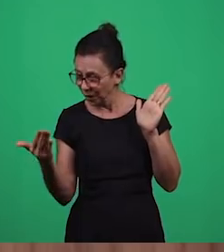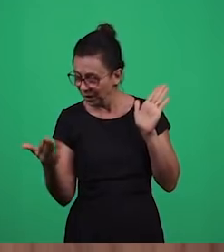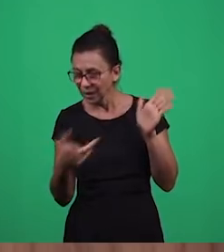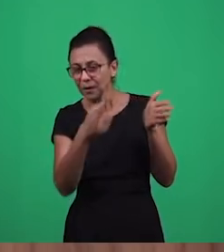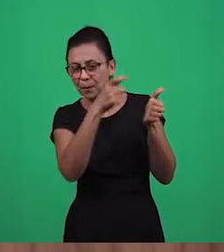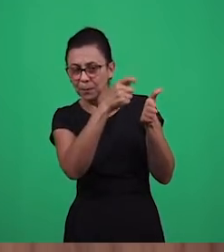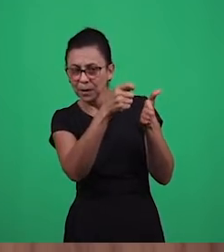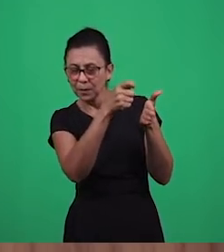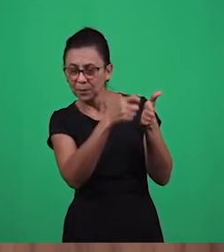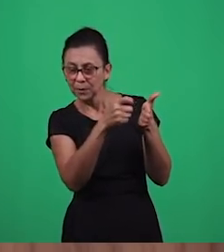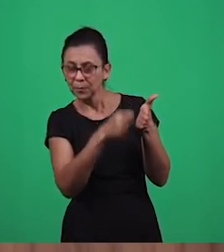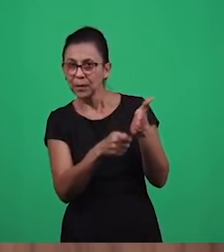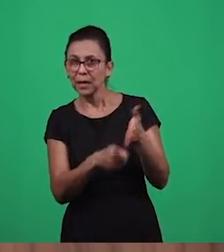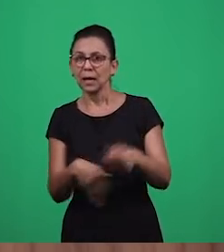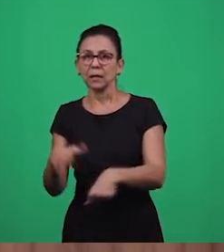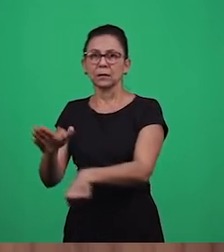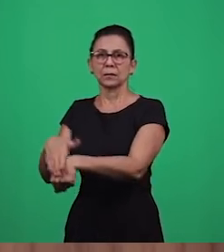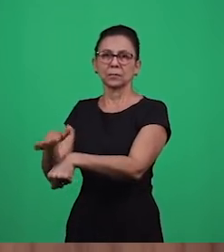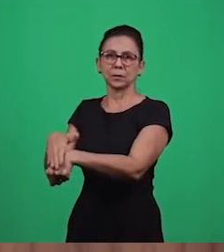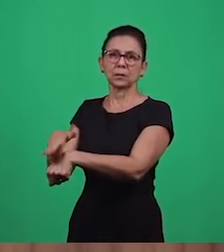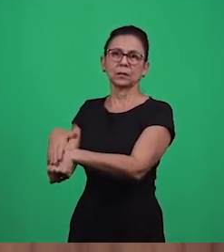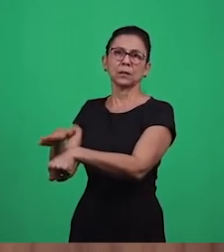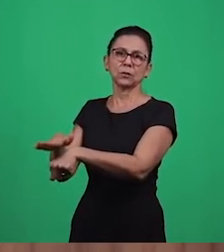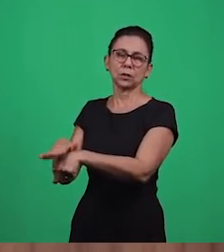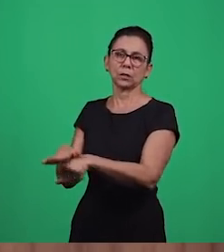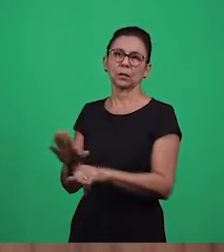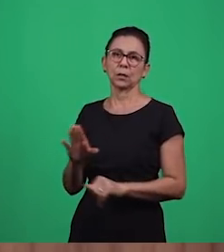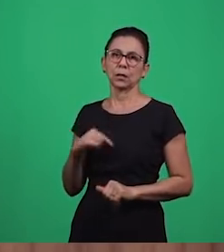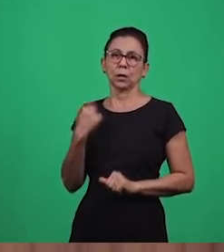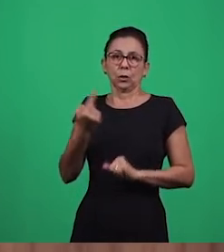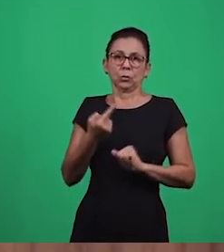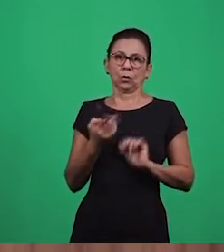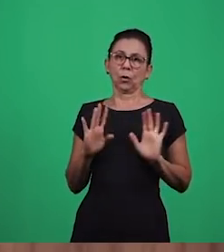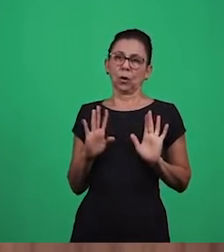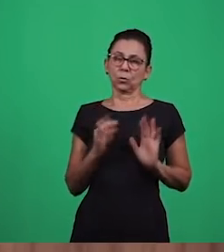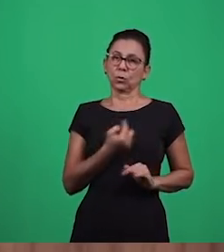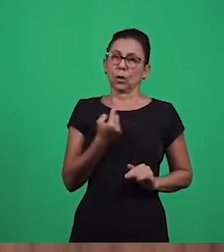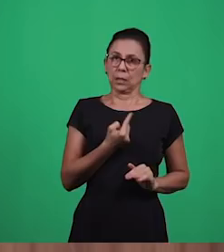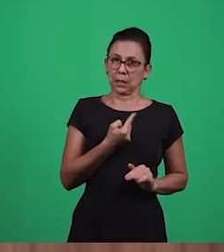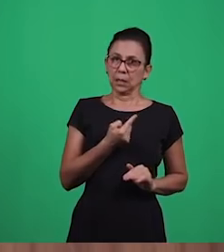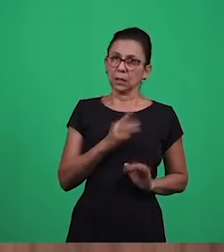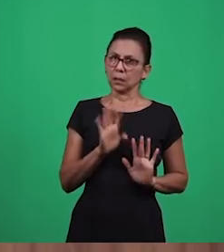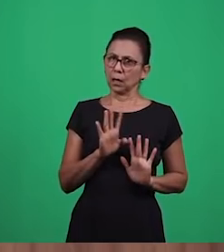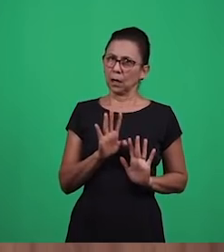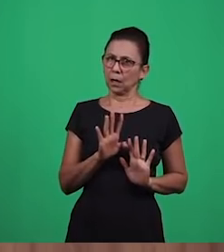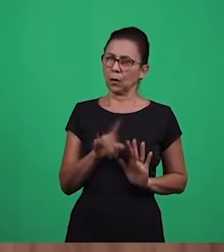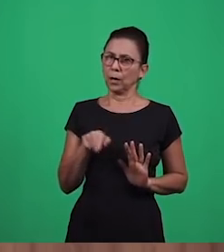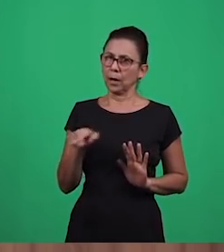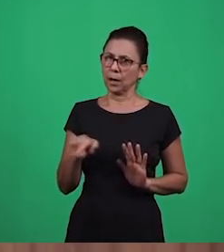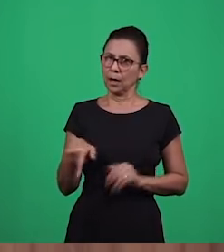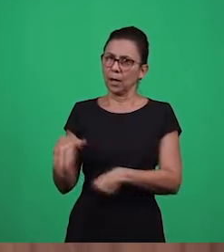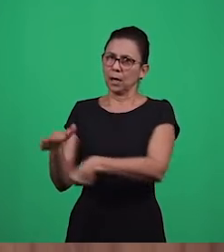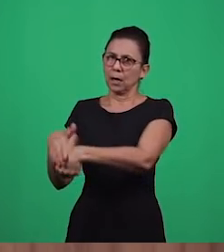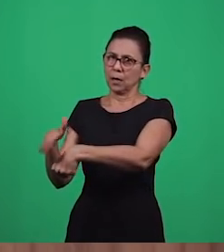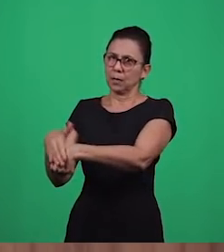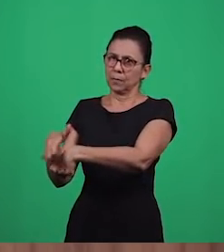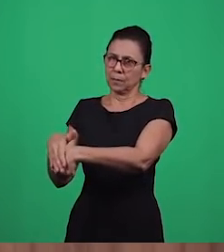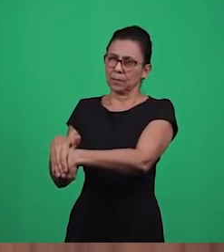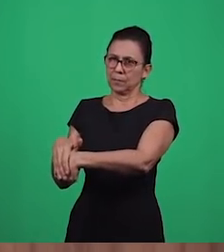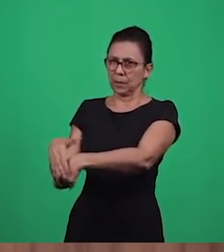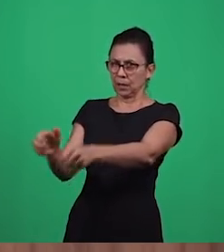como responsabilidade deles aquilo que não fomos nós que dissemos sozinhas, mas que eles